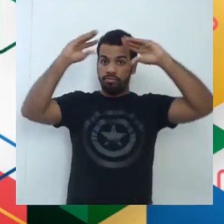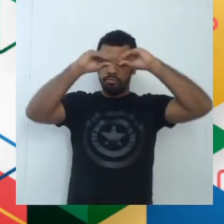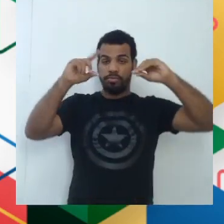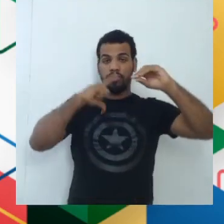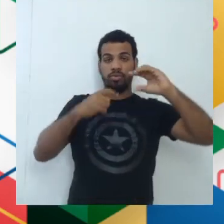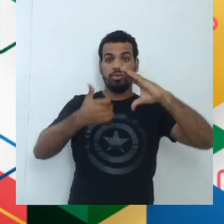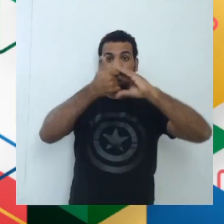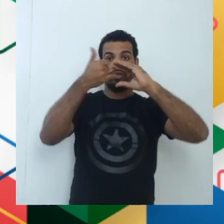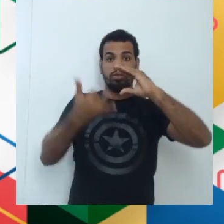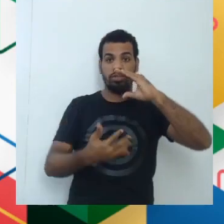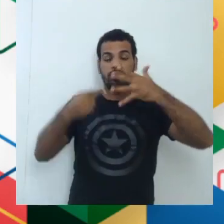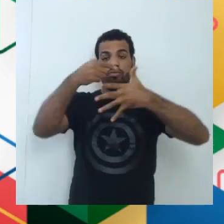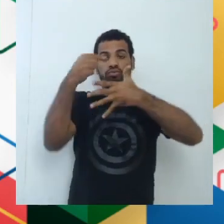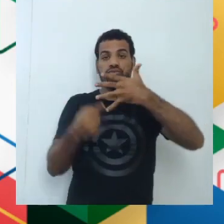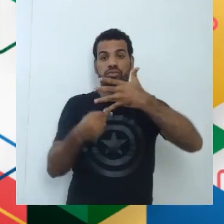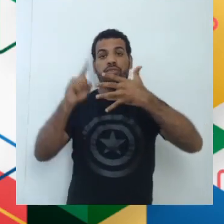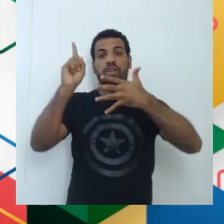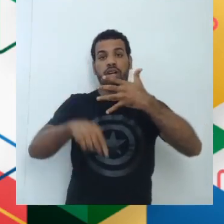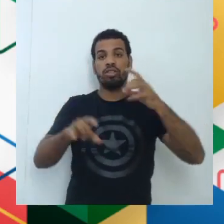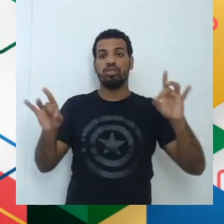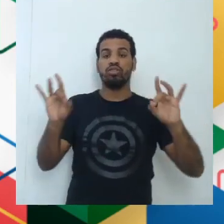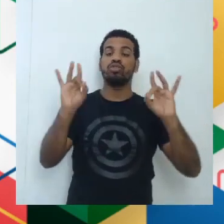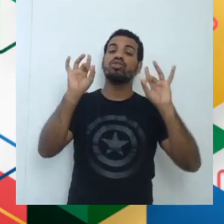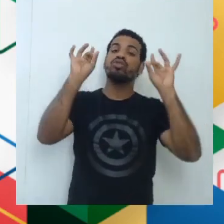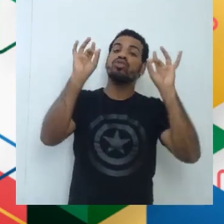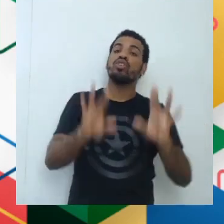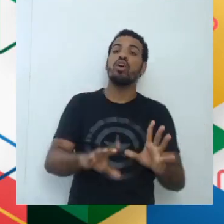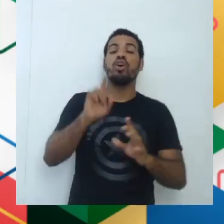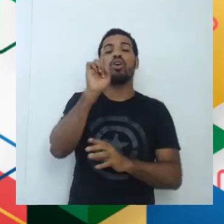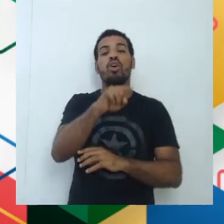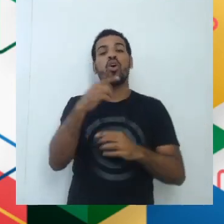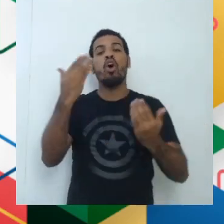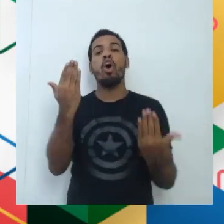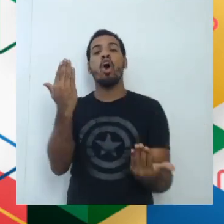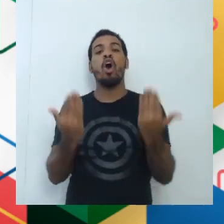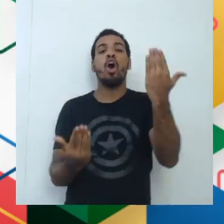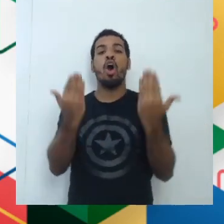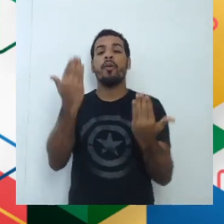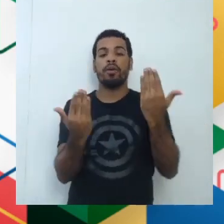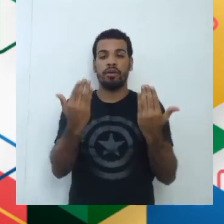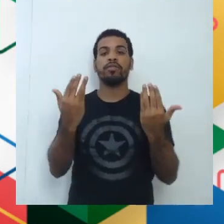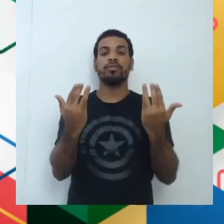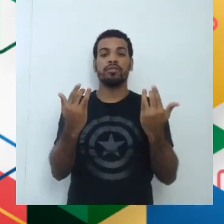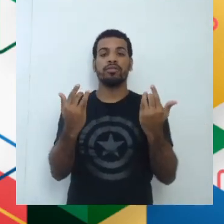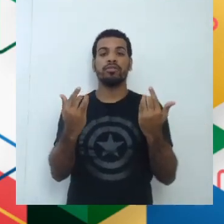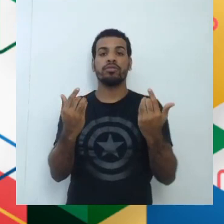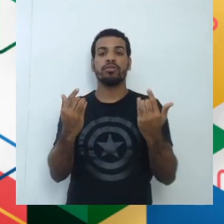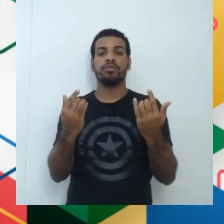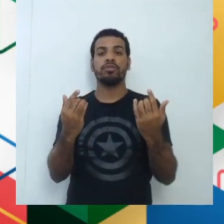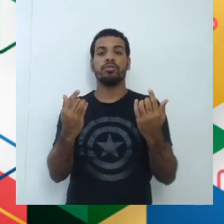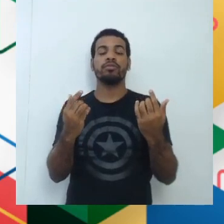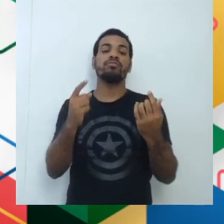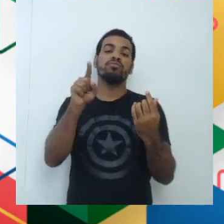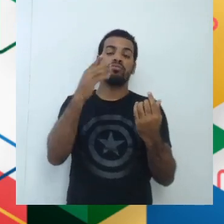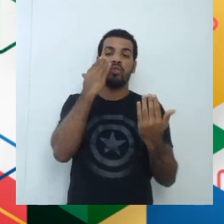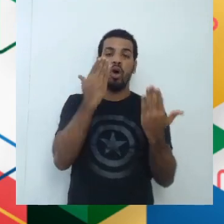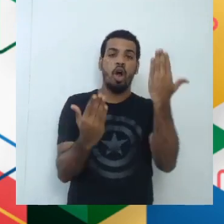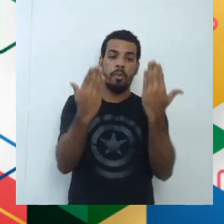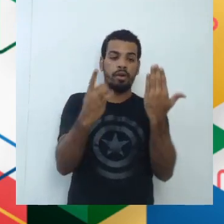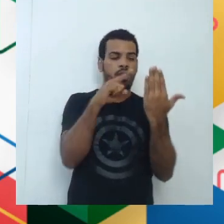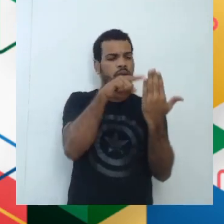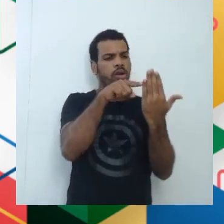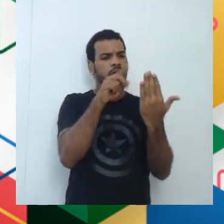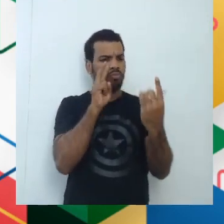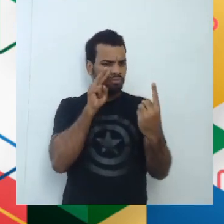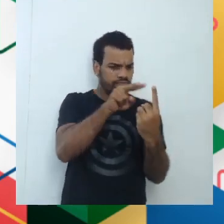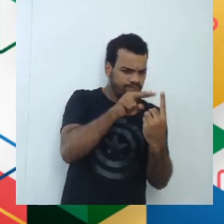características delineadas que serve apenas como ponto de comparação entre o objeto observado e a abstração teórica.